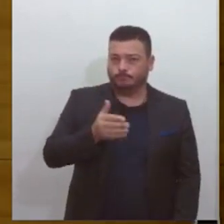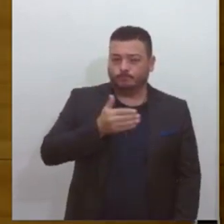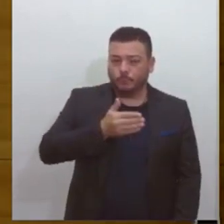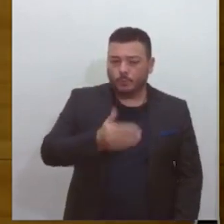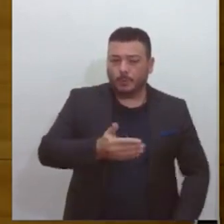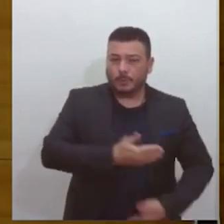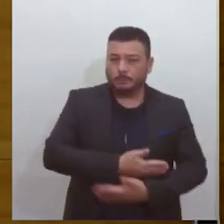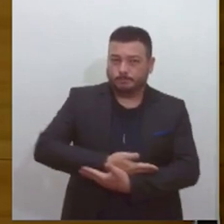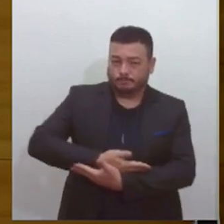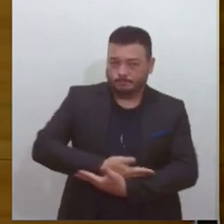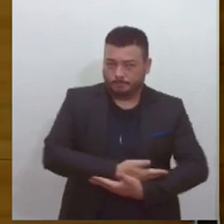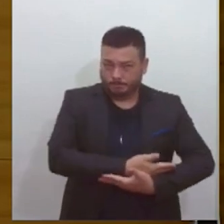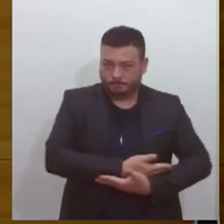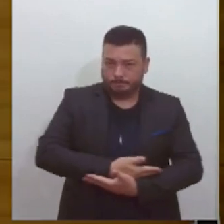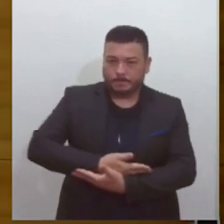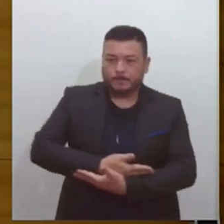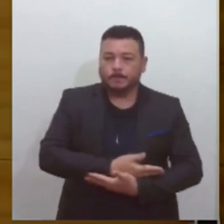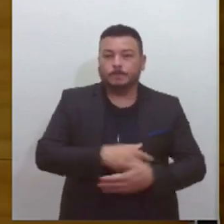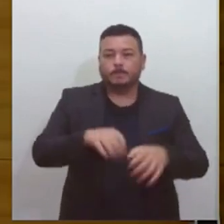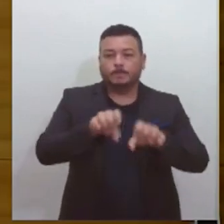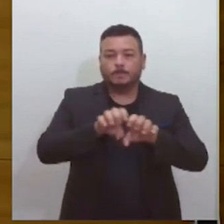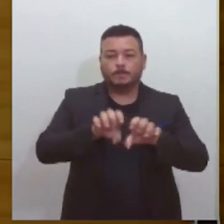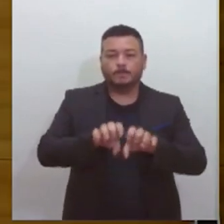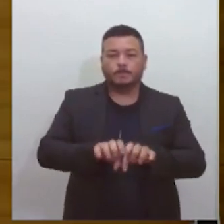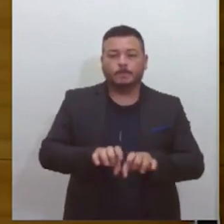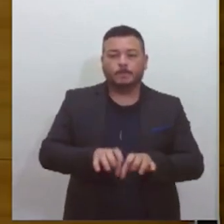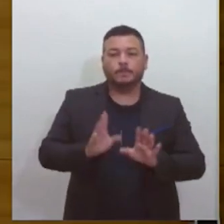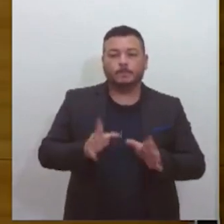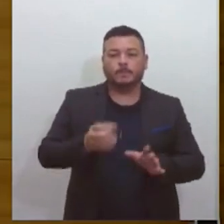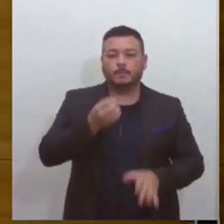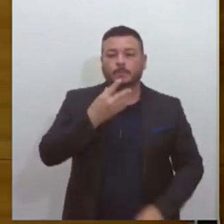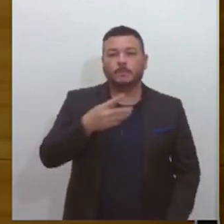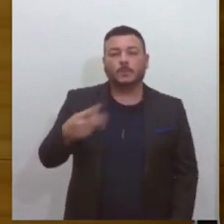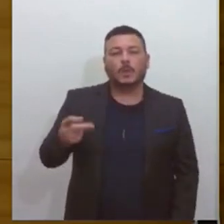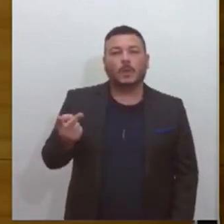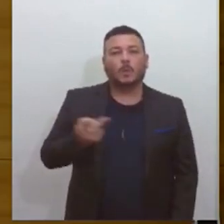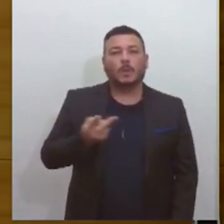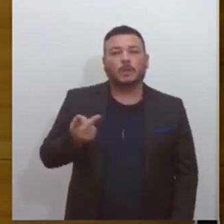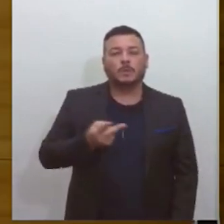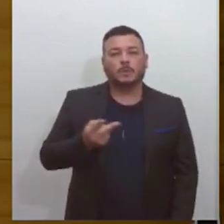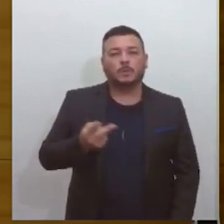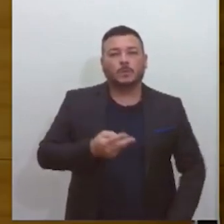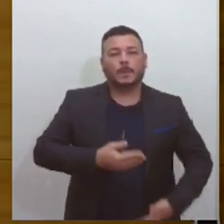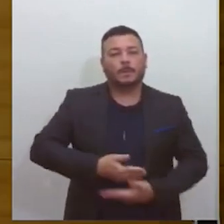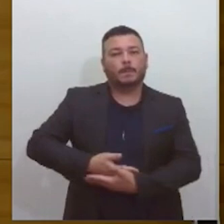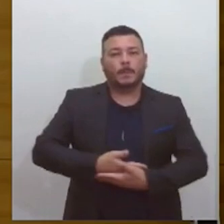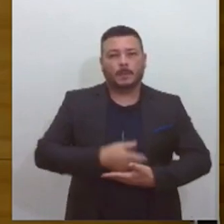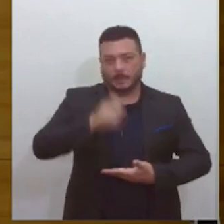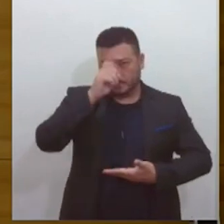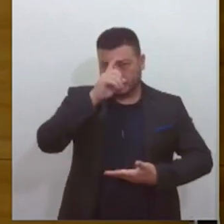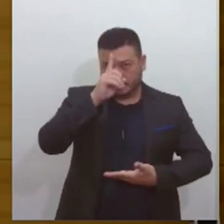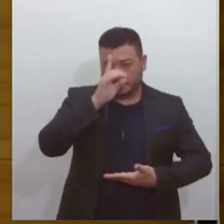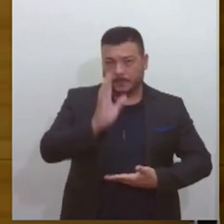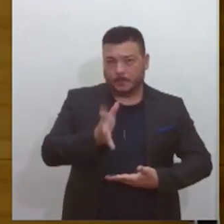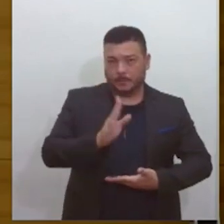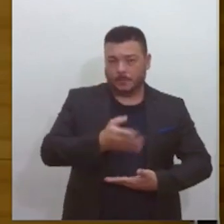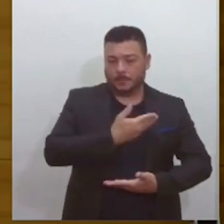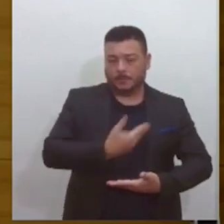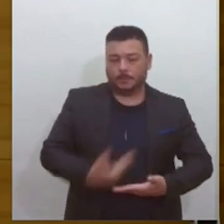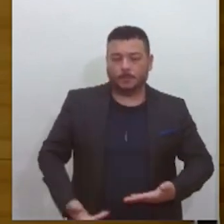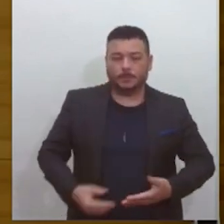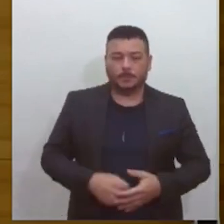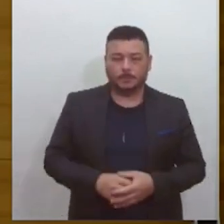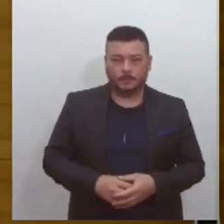uma estrutura boa neonatal, com as duas maternidades públicas, as duas Lourdes, né? Então, assim, esses bebês estão